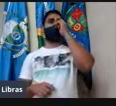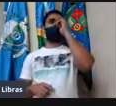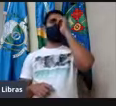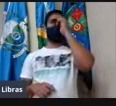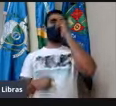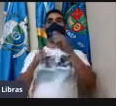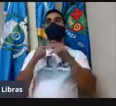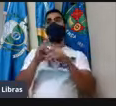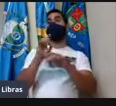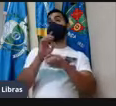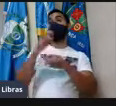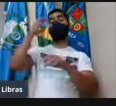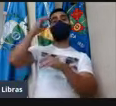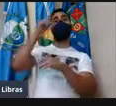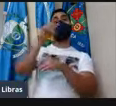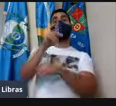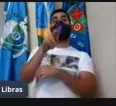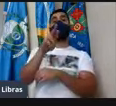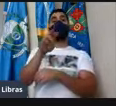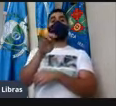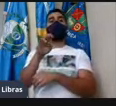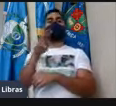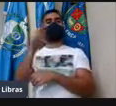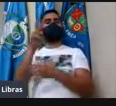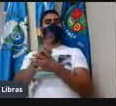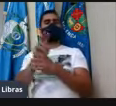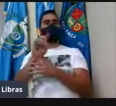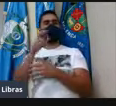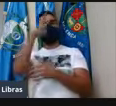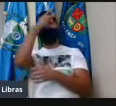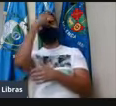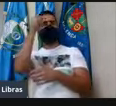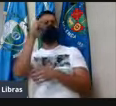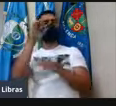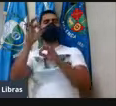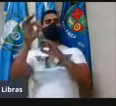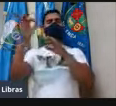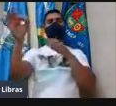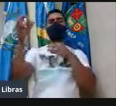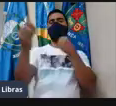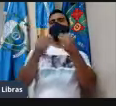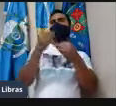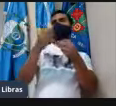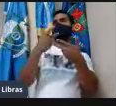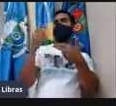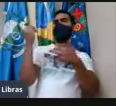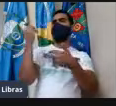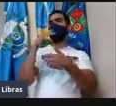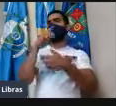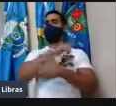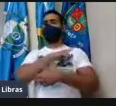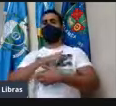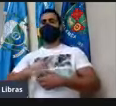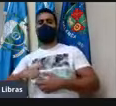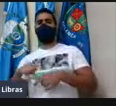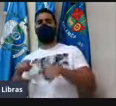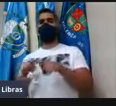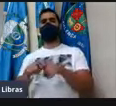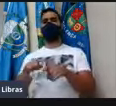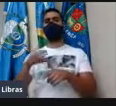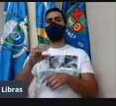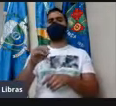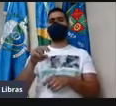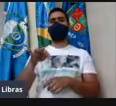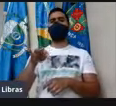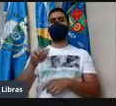especificidade do PREV Valença, não, mas a Prefeitura de Valença está muito longe de conceitos de gestão pública moderno, como governança,